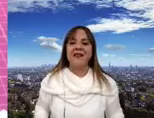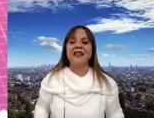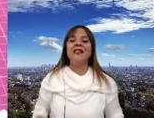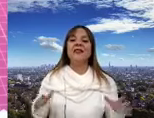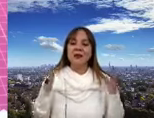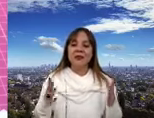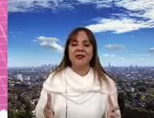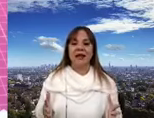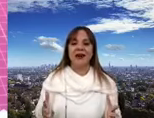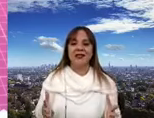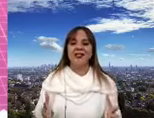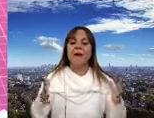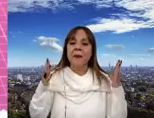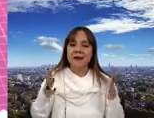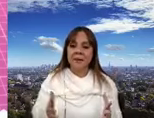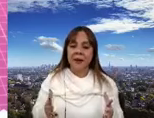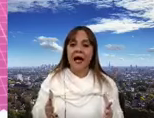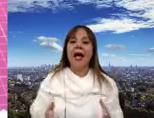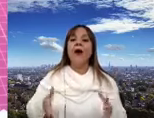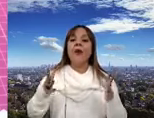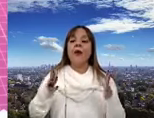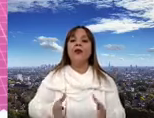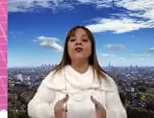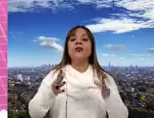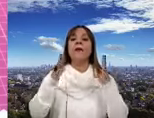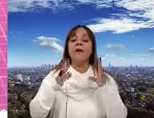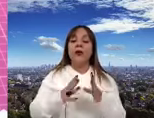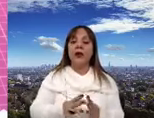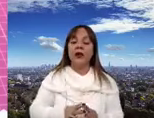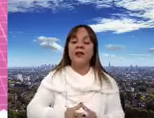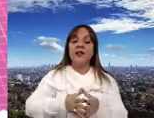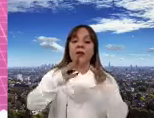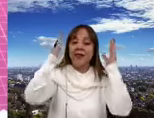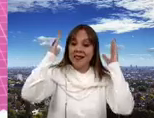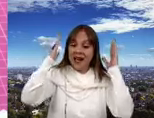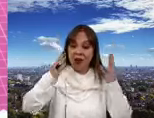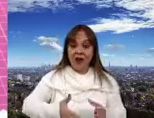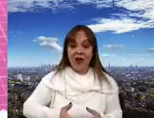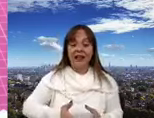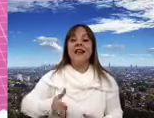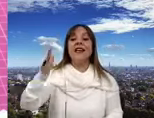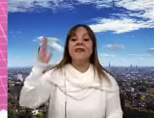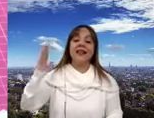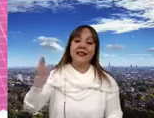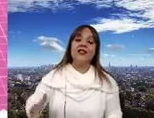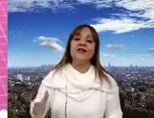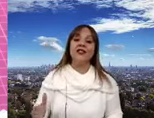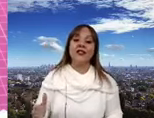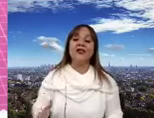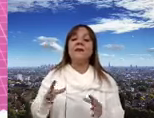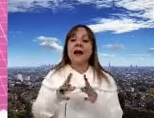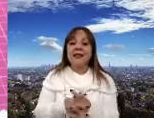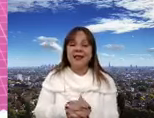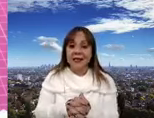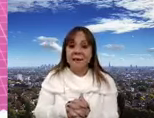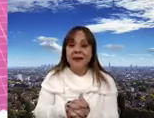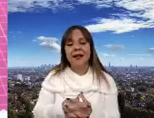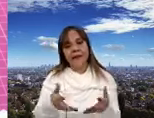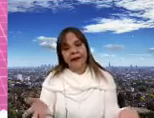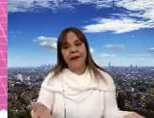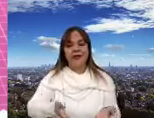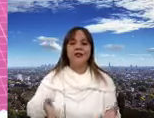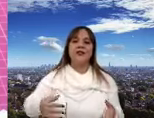muito legal, gente? Vamos participar. O concurso é o Amor em Nós. Então, começa agora e vai até dia 22. Participem, sempre, é claro,